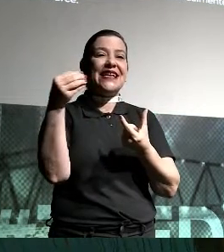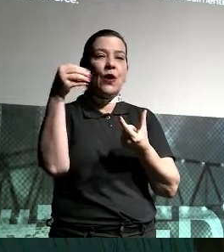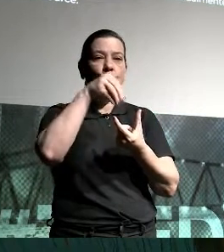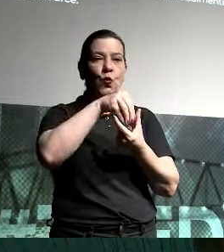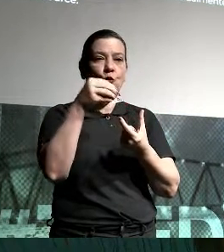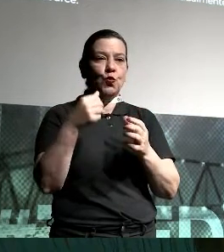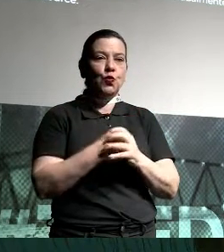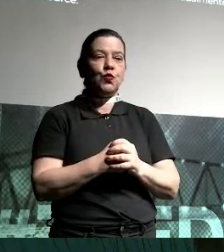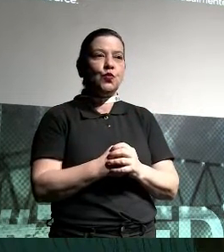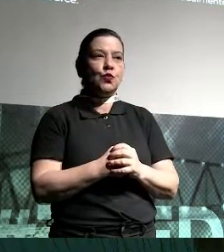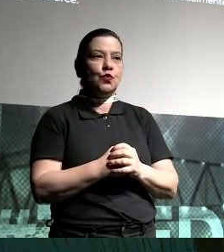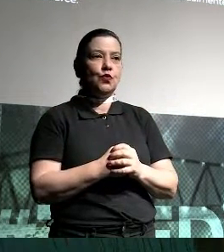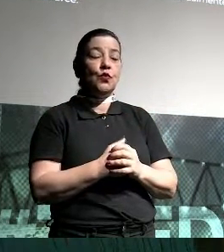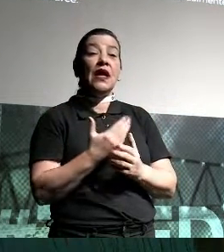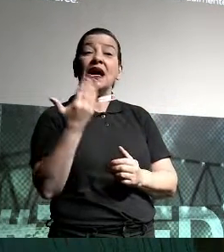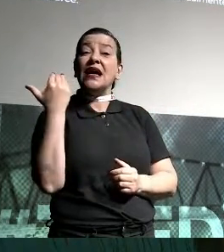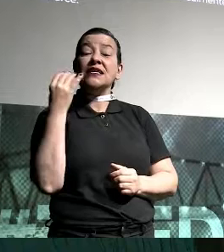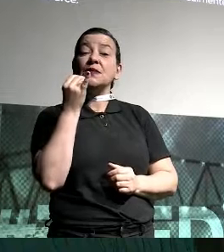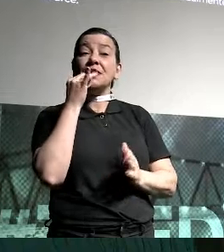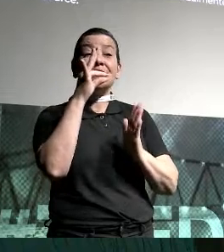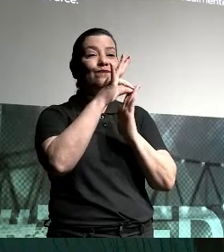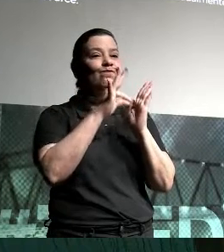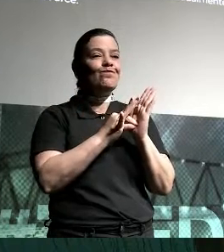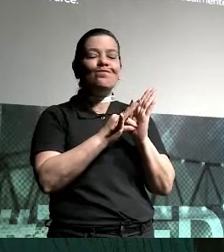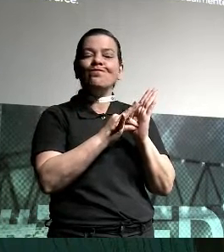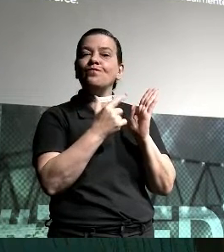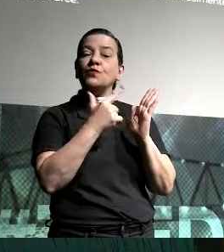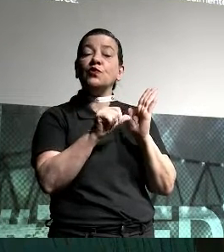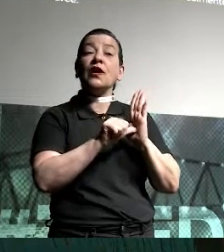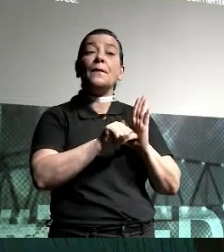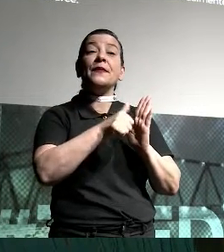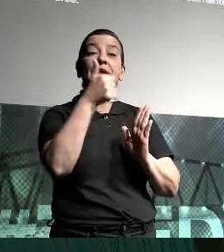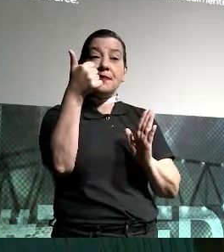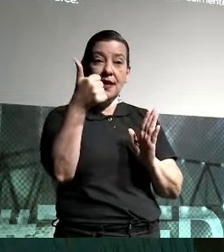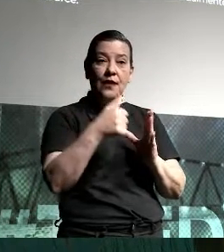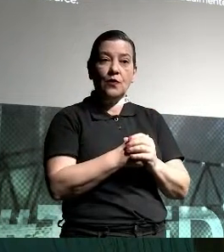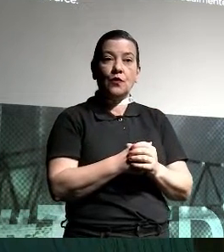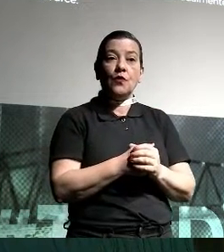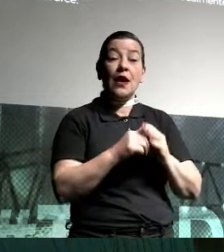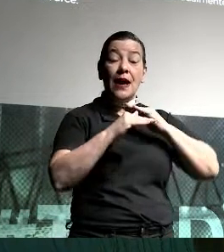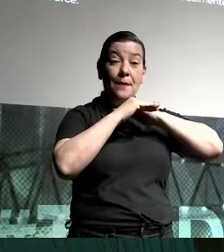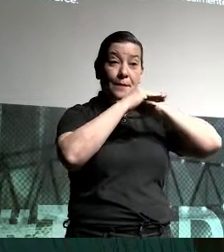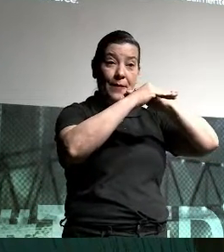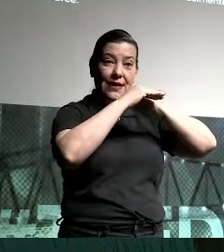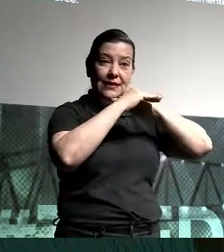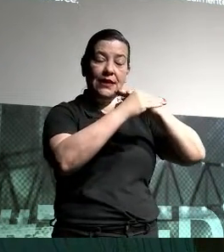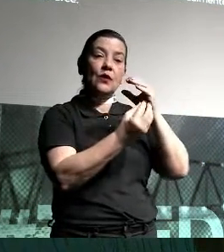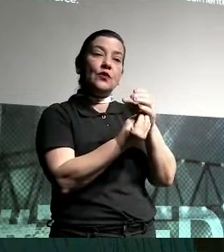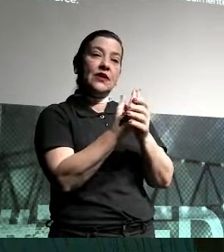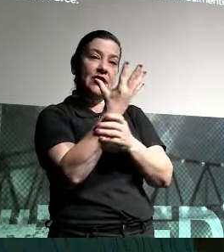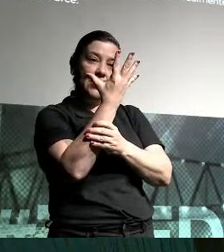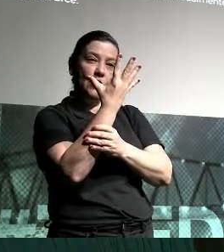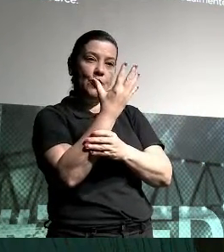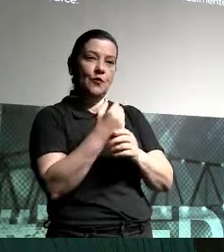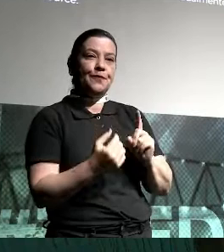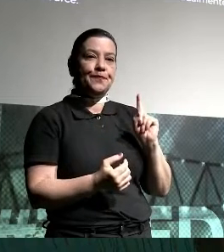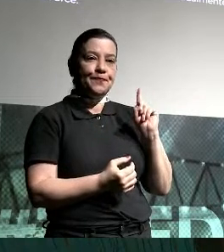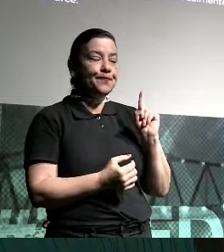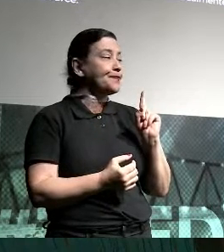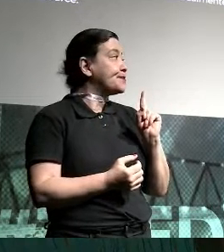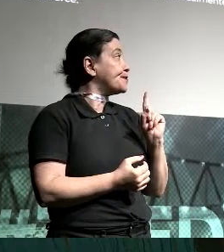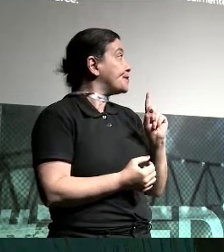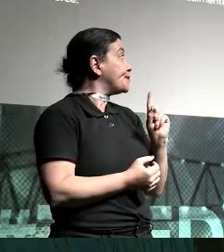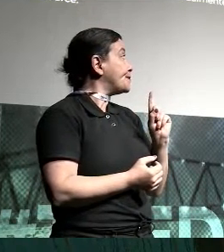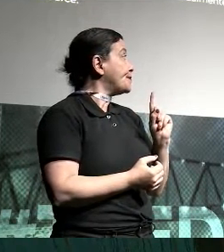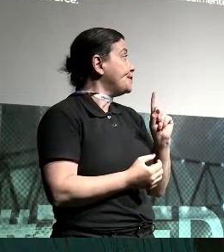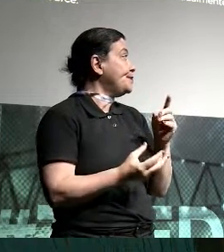Né? A gente não tinha geração de código. Então, a gente primeiro, para manter os padrões, a gente criou um adapter do nosso package,